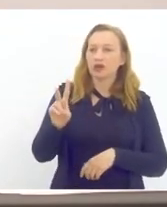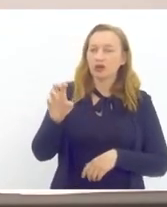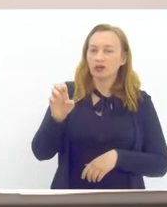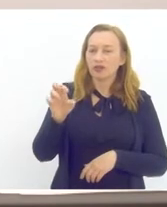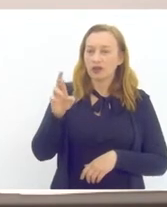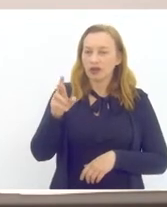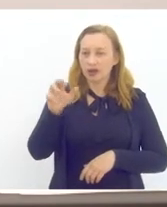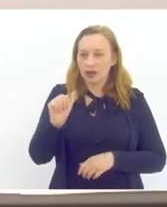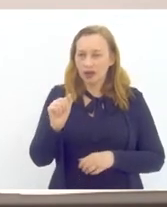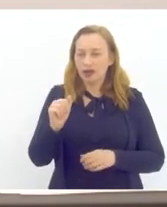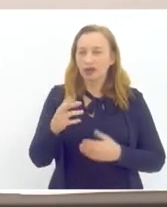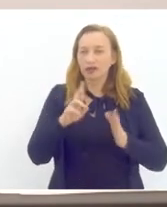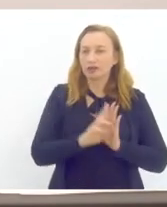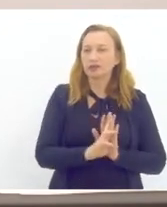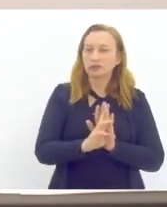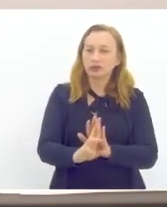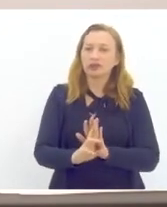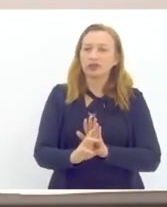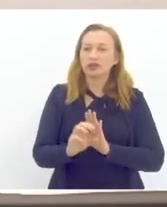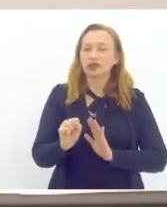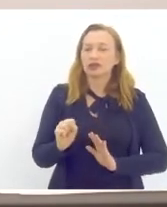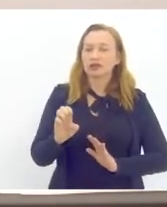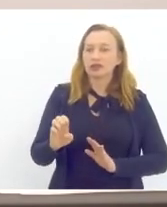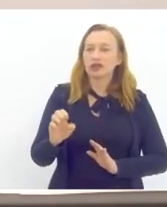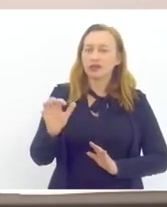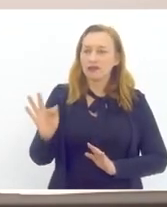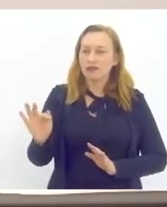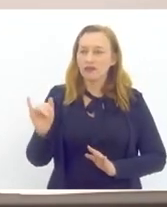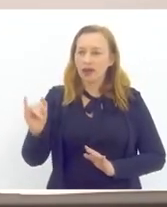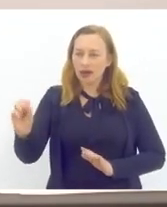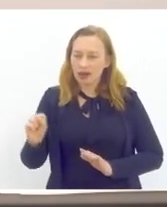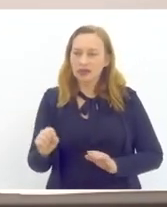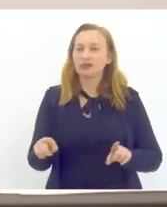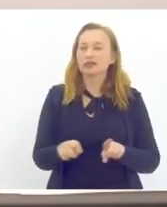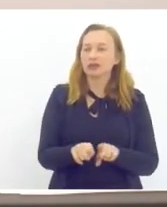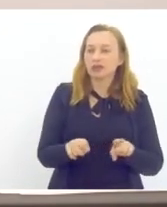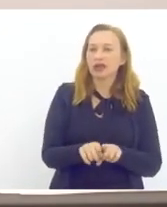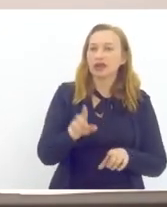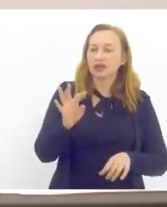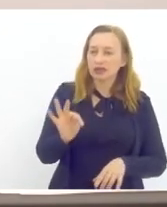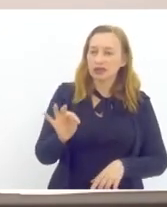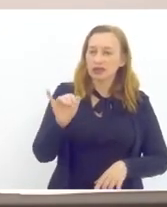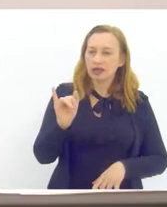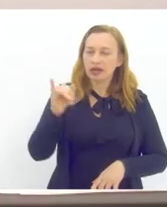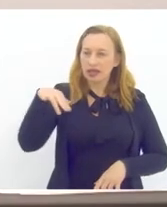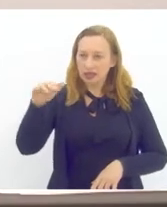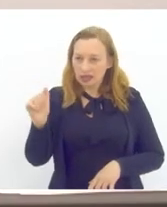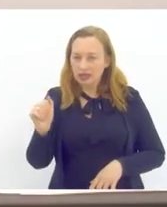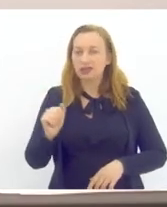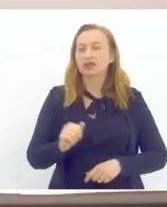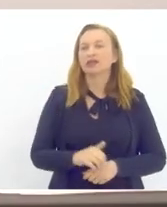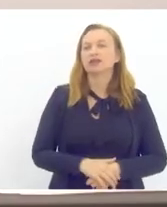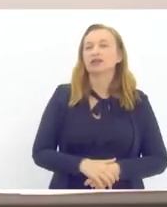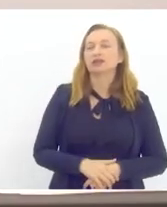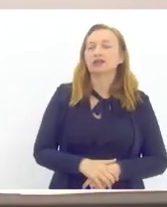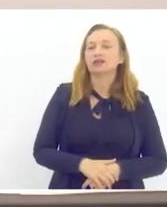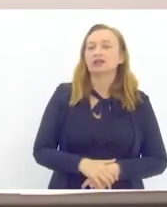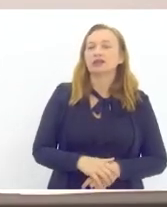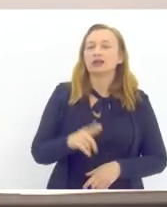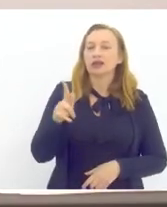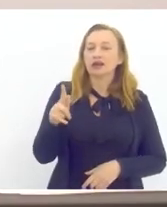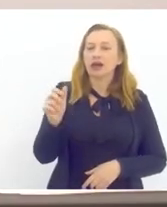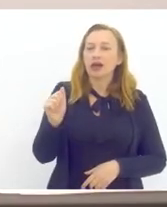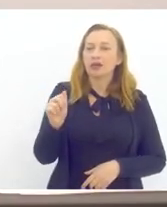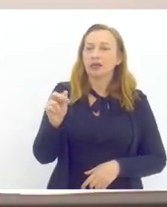Souza, representando a nossa Cefaz. A Tayane, representando também a nossa Cefaz. O Gabriel